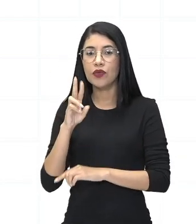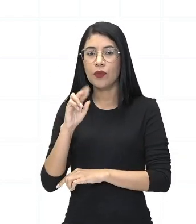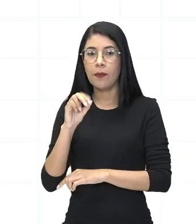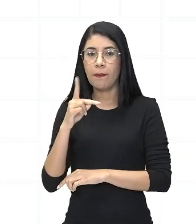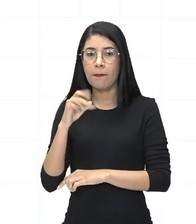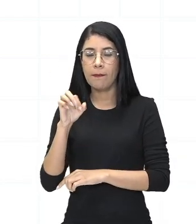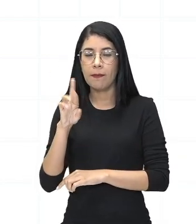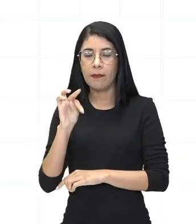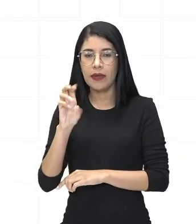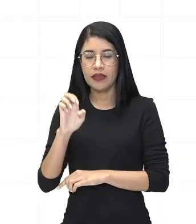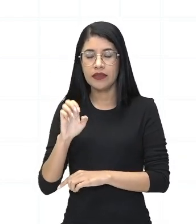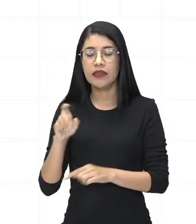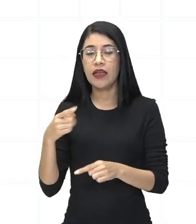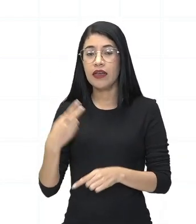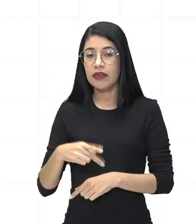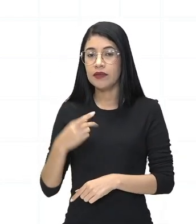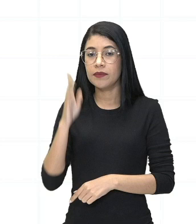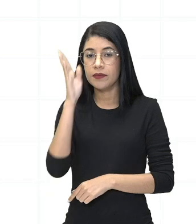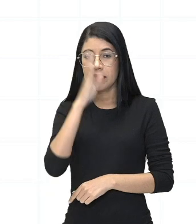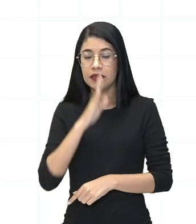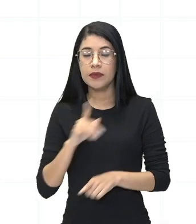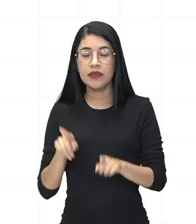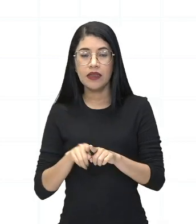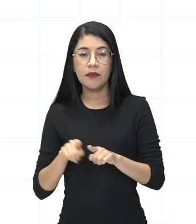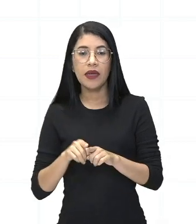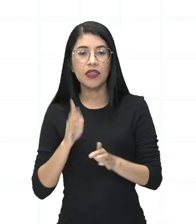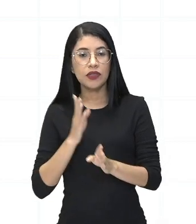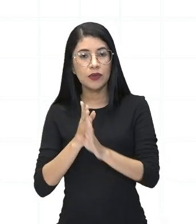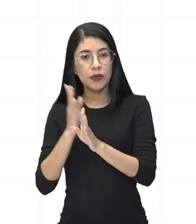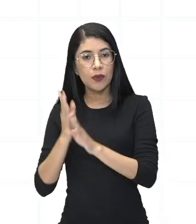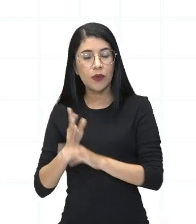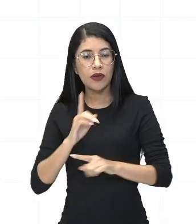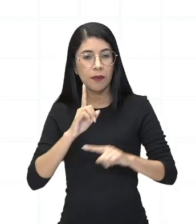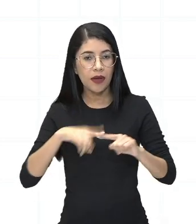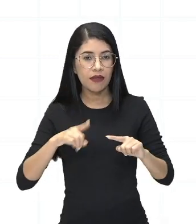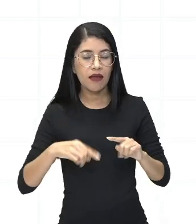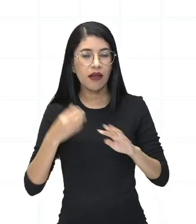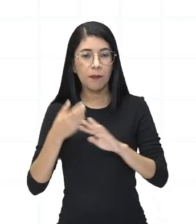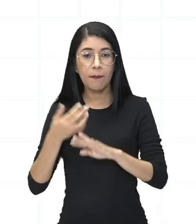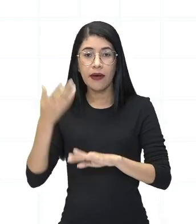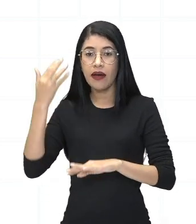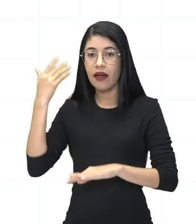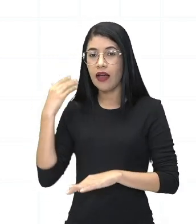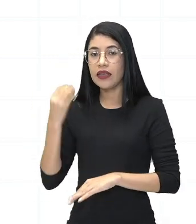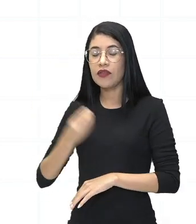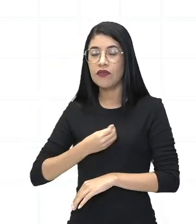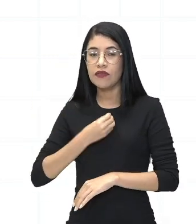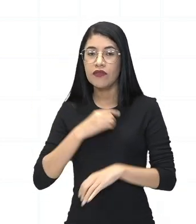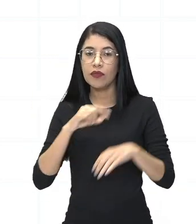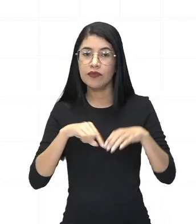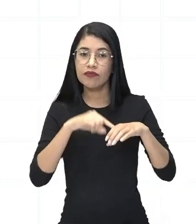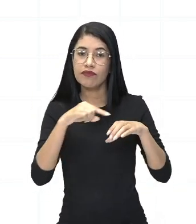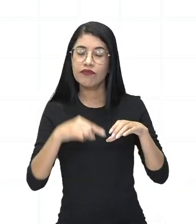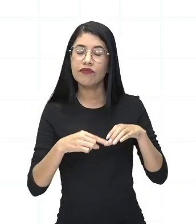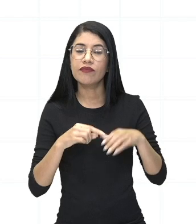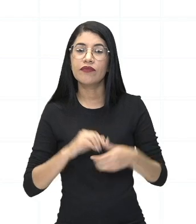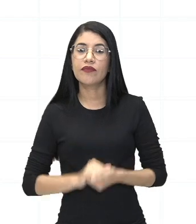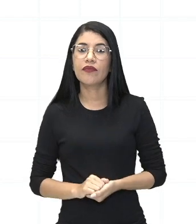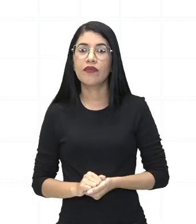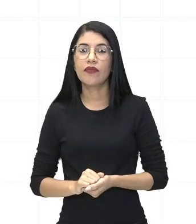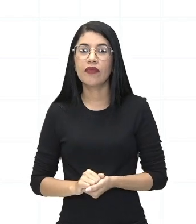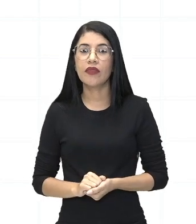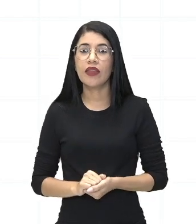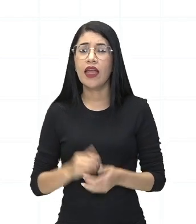Então, o Brasil também nós temos vestígios desse período do homem da pré-história, certo? E elas têm